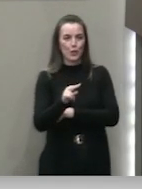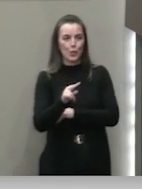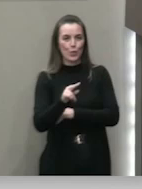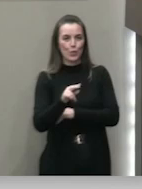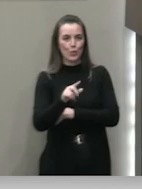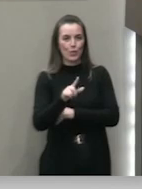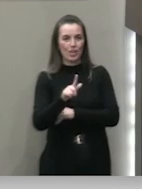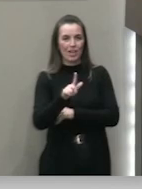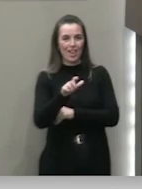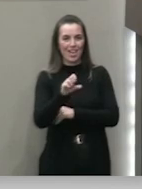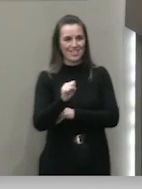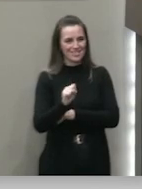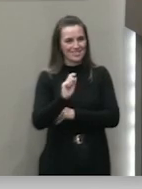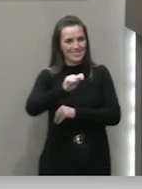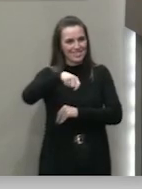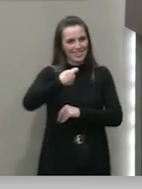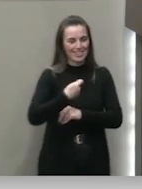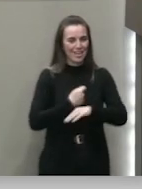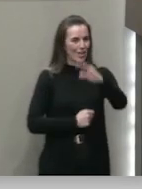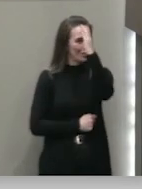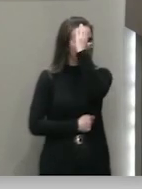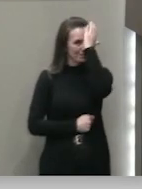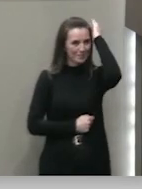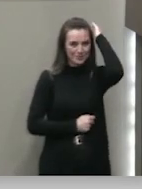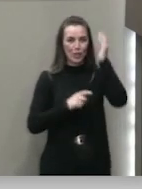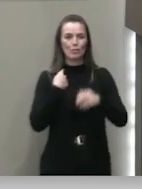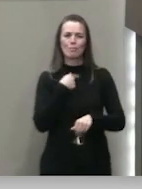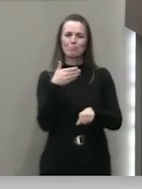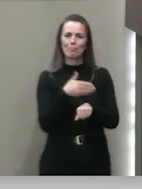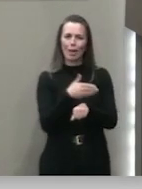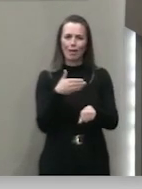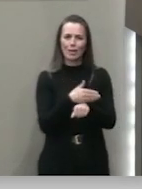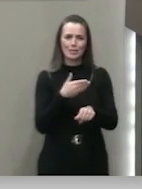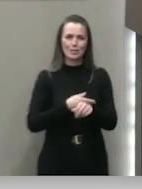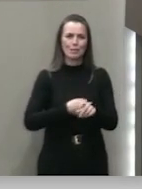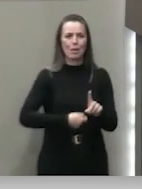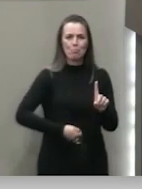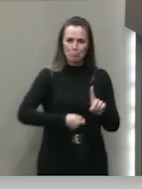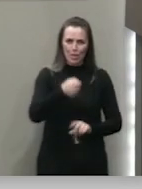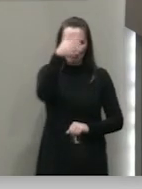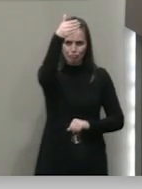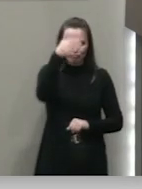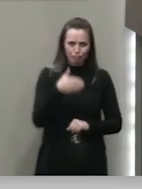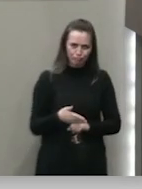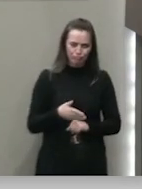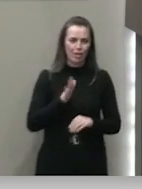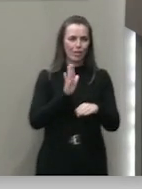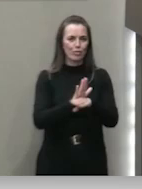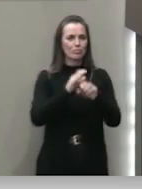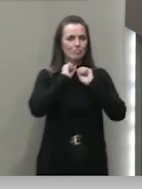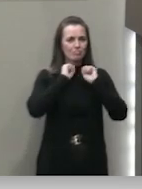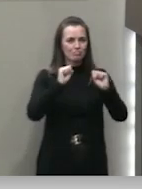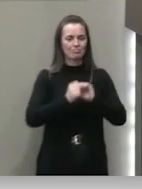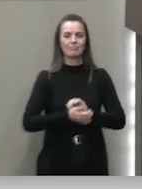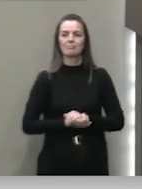tem participado mensalmente das reuniões com a secretaria e vem nos ajudando bastante. Por favor, vereador Niarã.